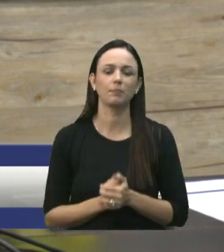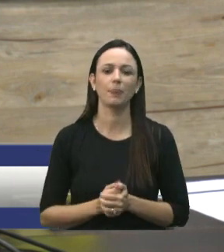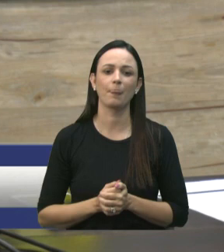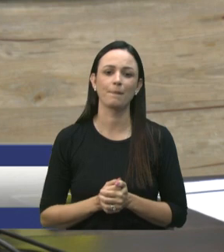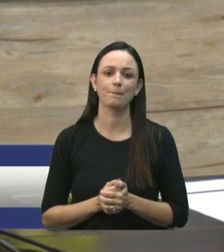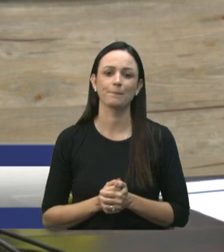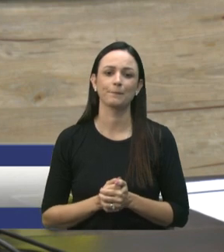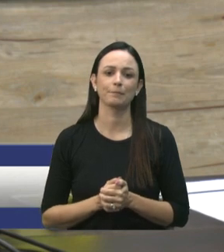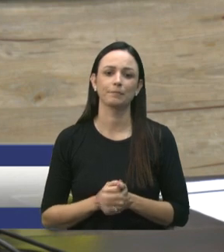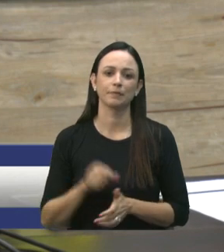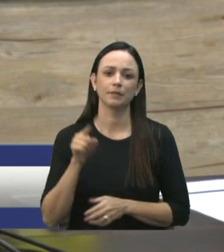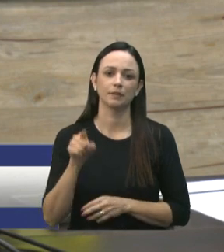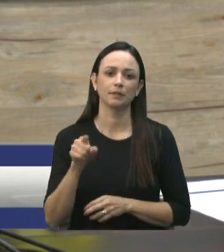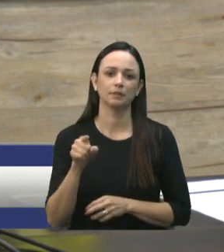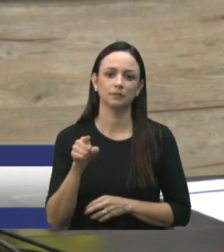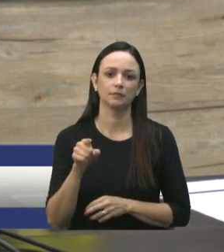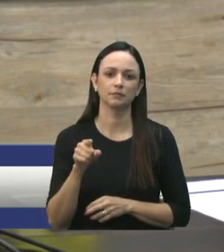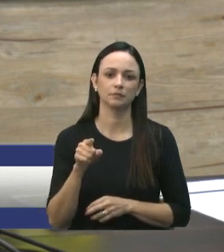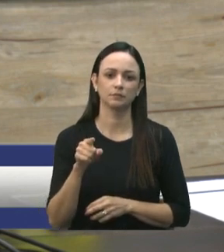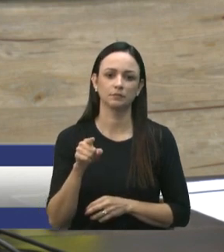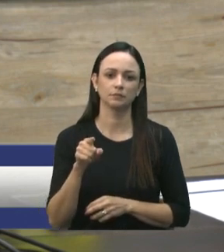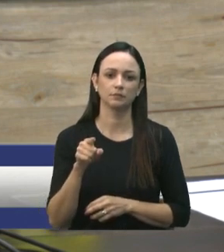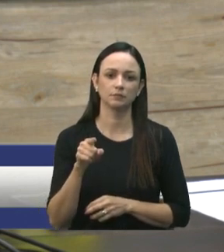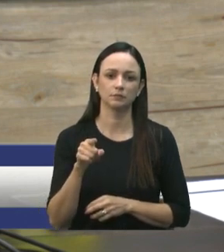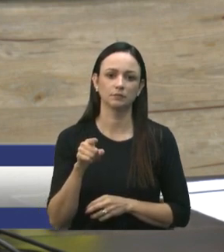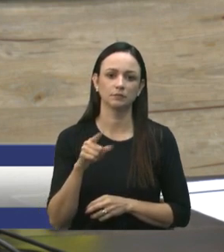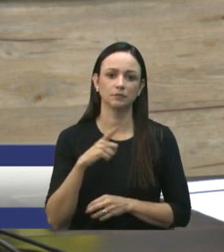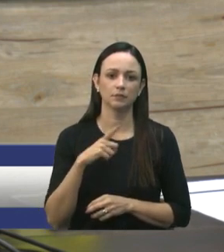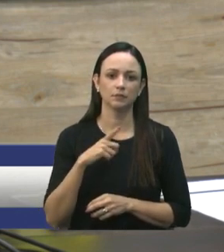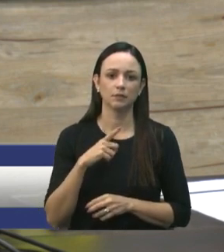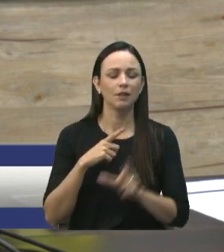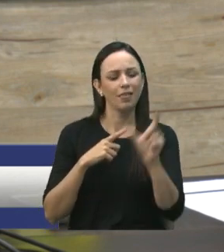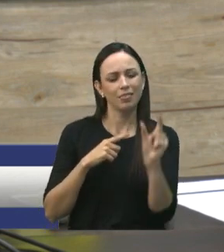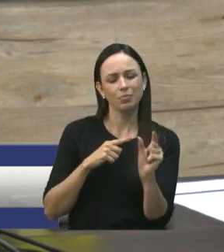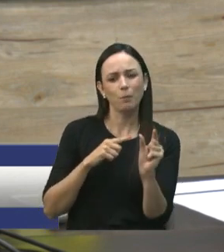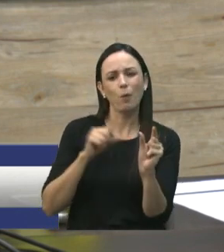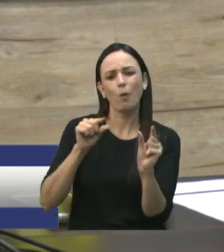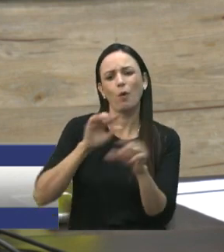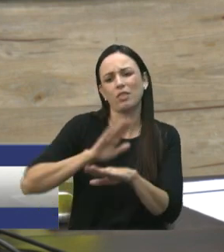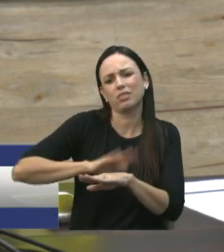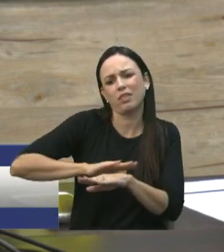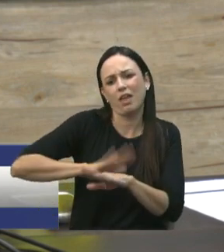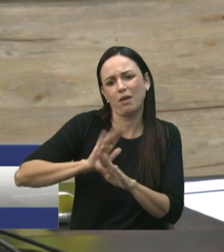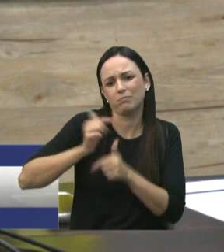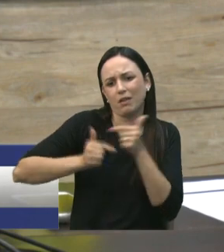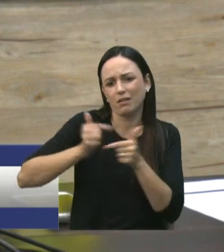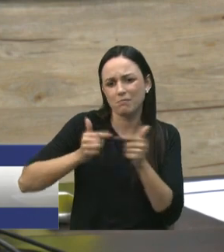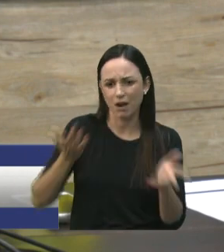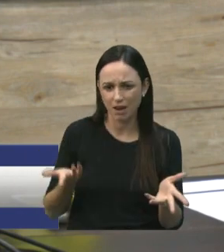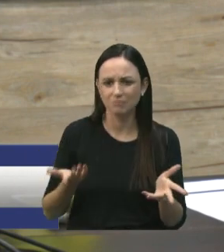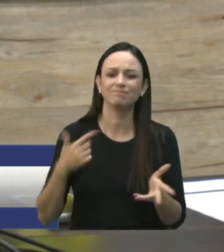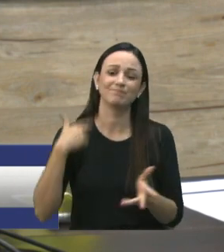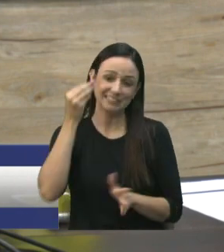foi, de uma certa forma, com um pequeno lapso de tempo que a gente teve para trabalhar, a gente